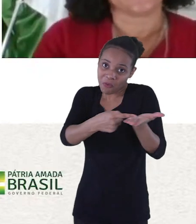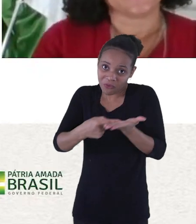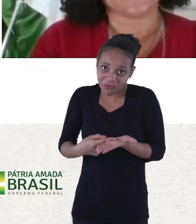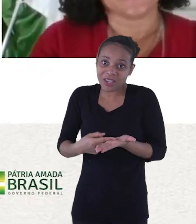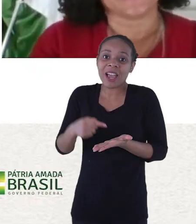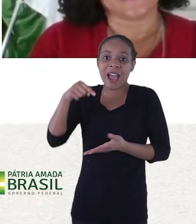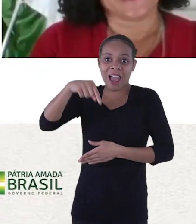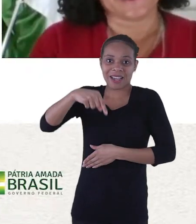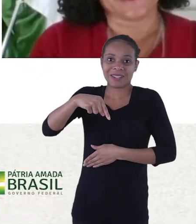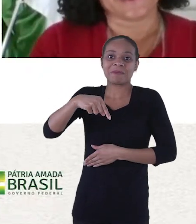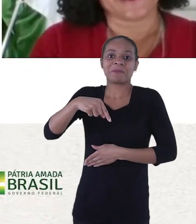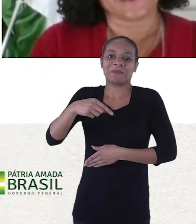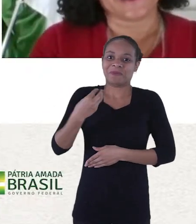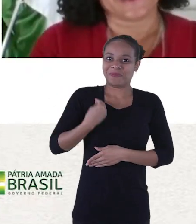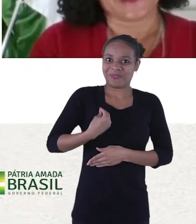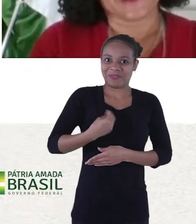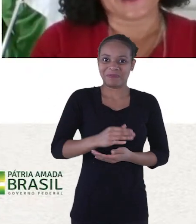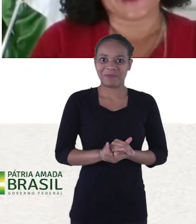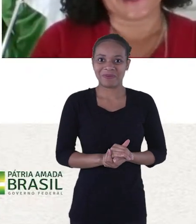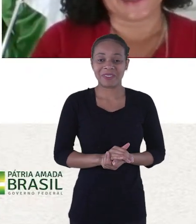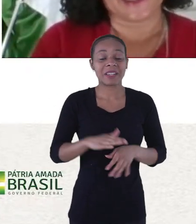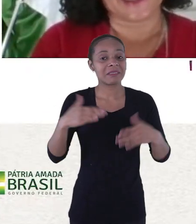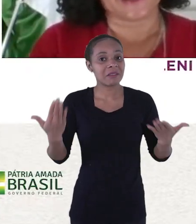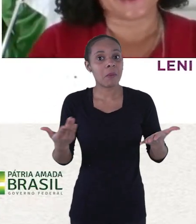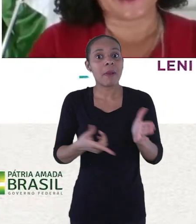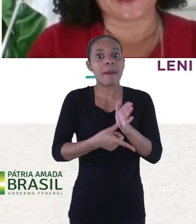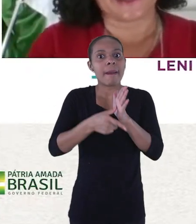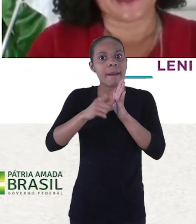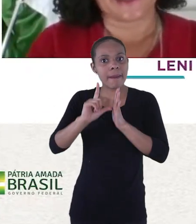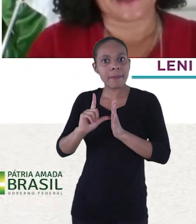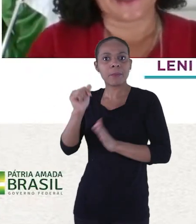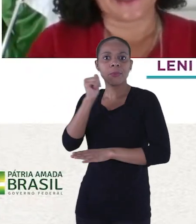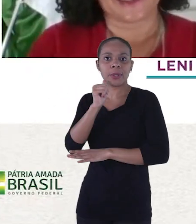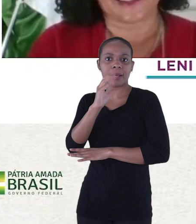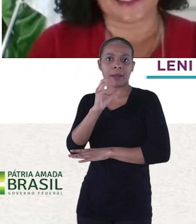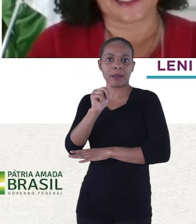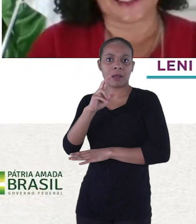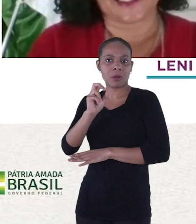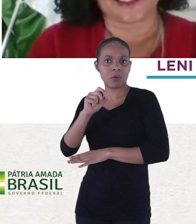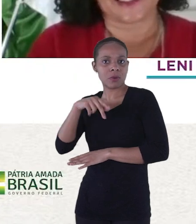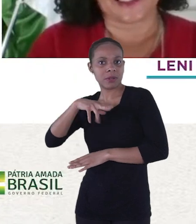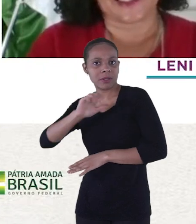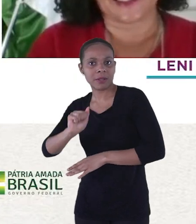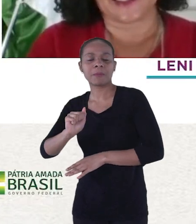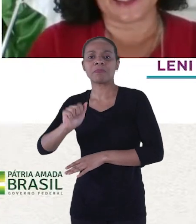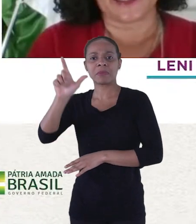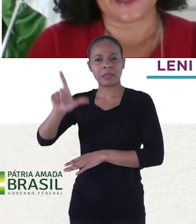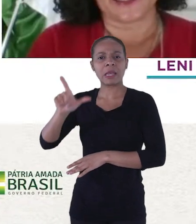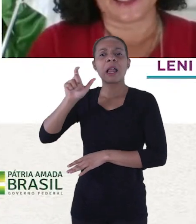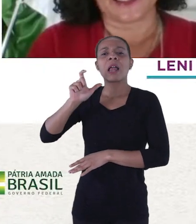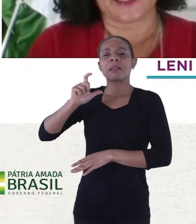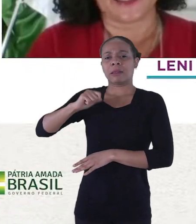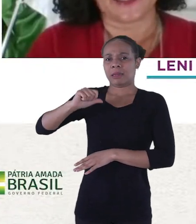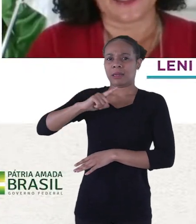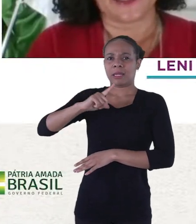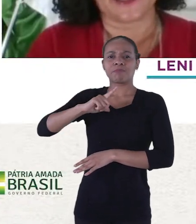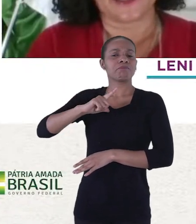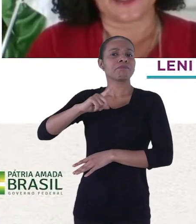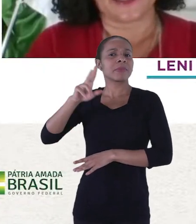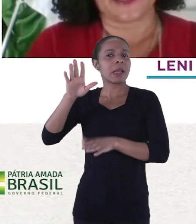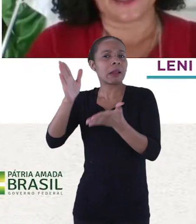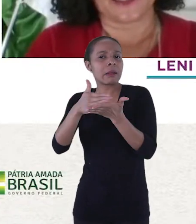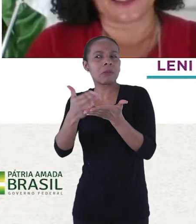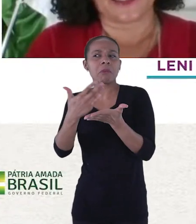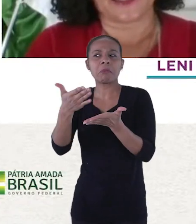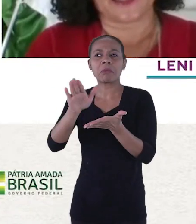Começando com a Leni. Antes dos livros da própria Carolina, nós temos aí, além desses livros dela, né? Nós temos aí uns